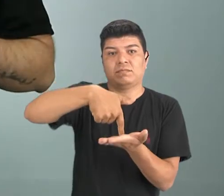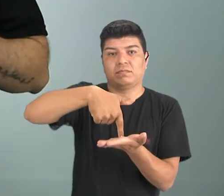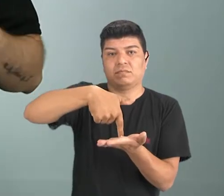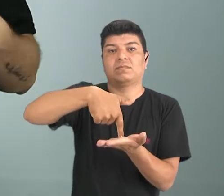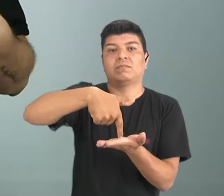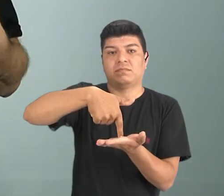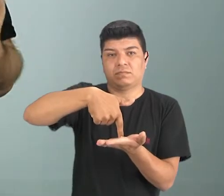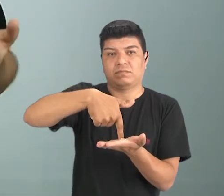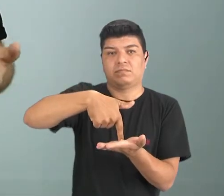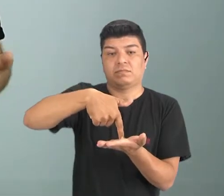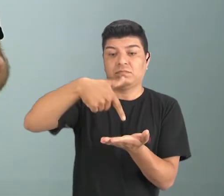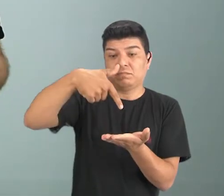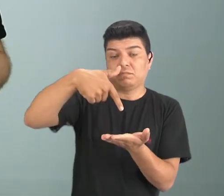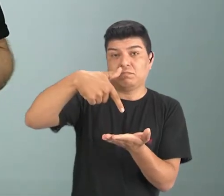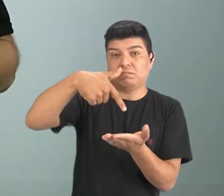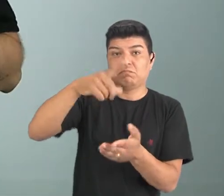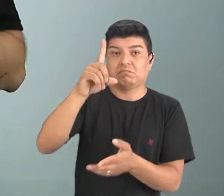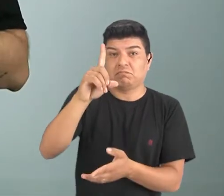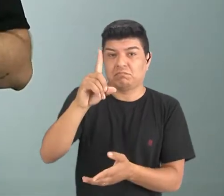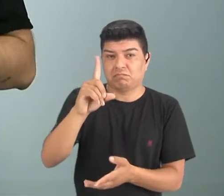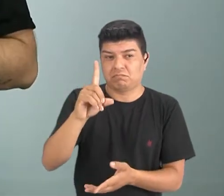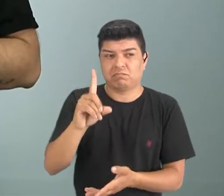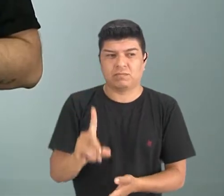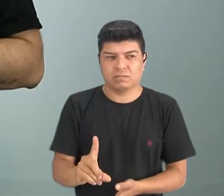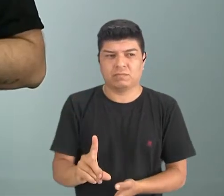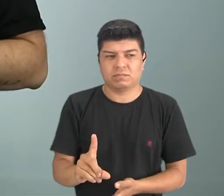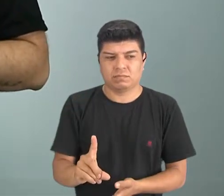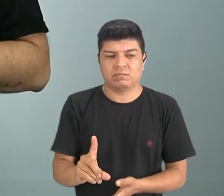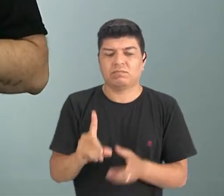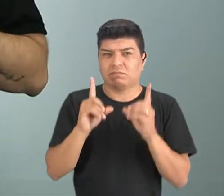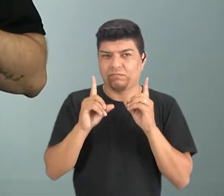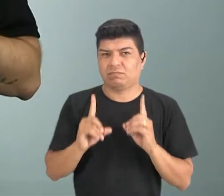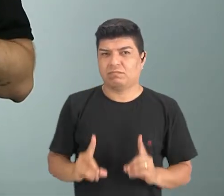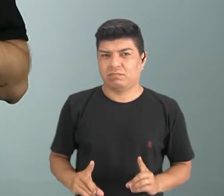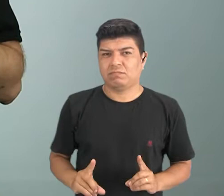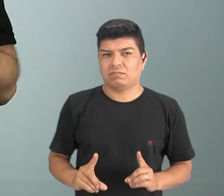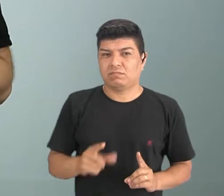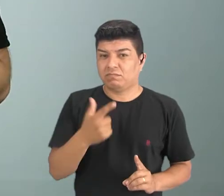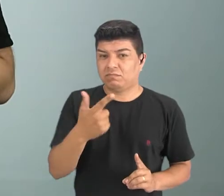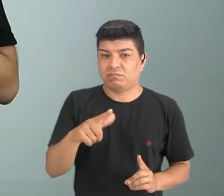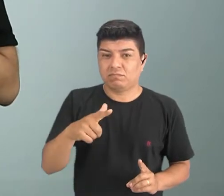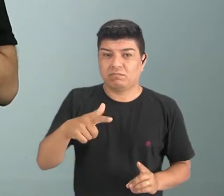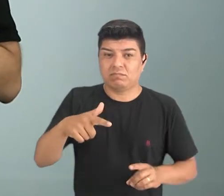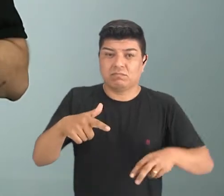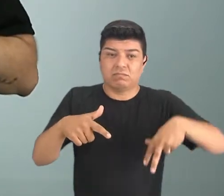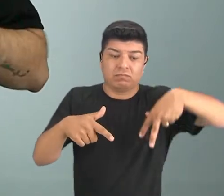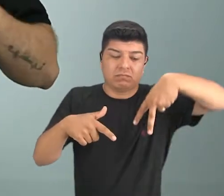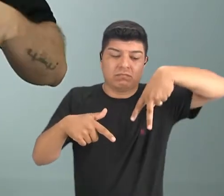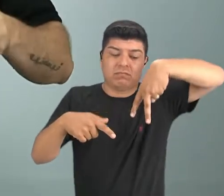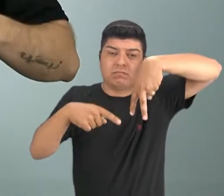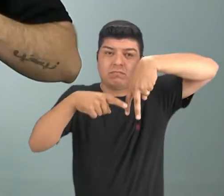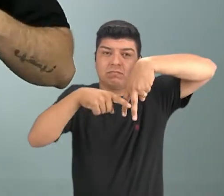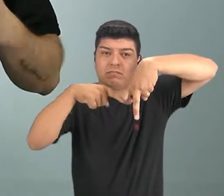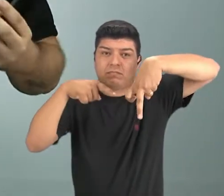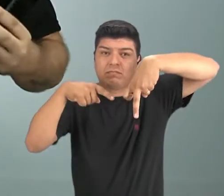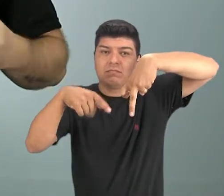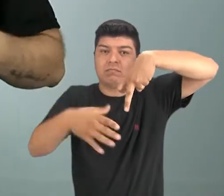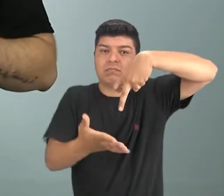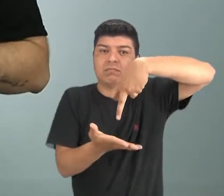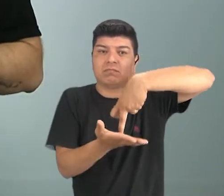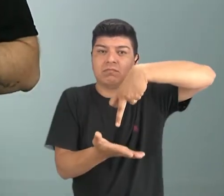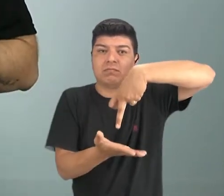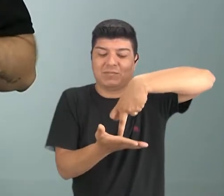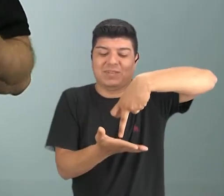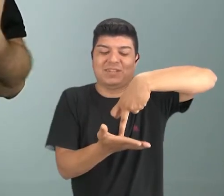Que mesmo deficiente, né, sem uma perna, negro, né? E às vezes mal visto